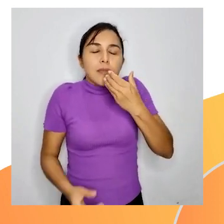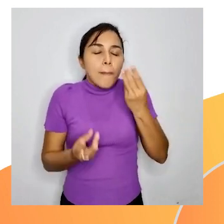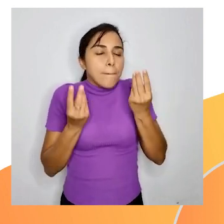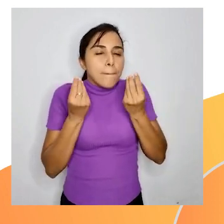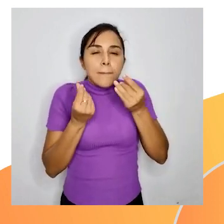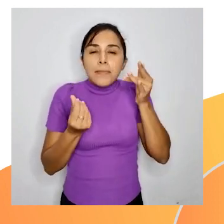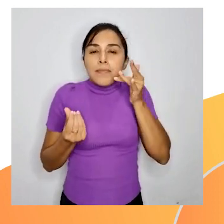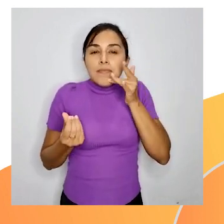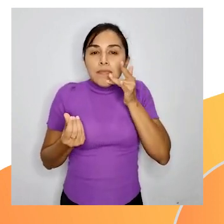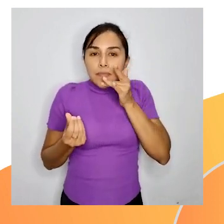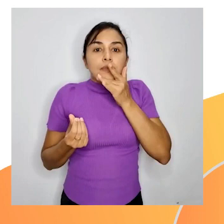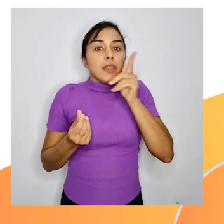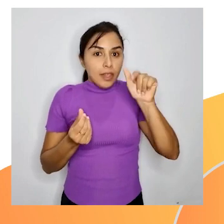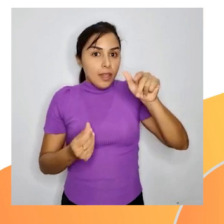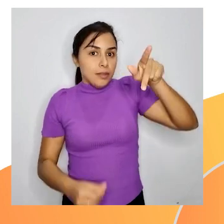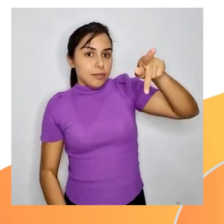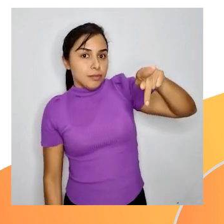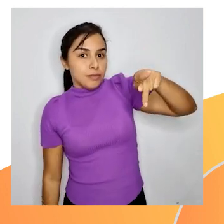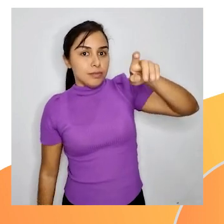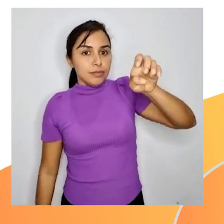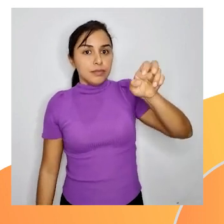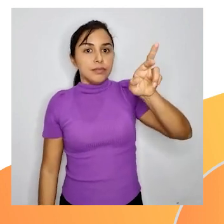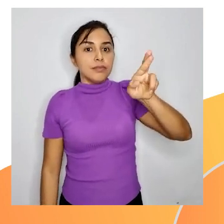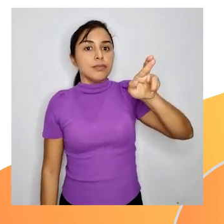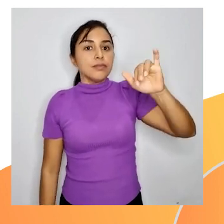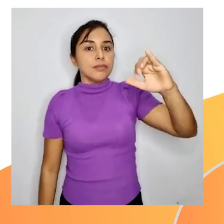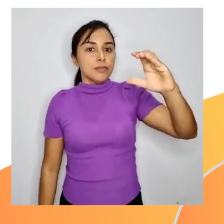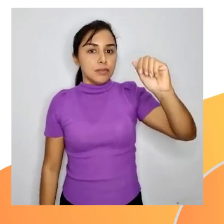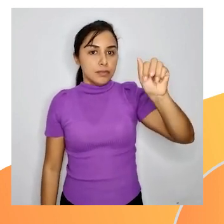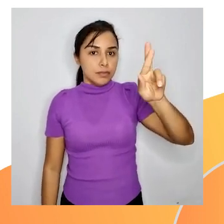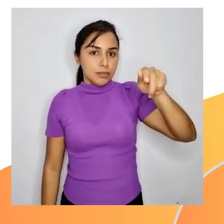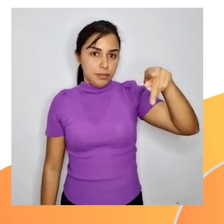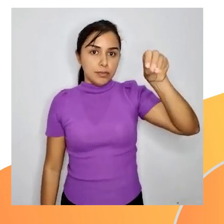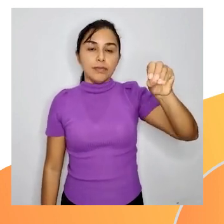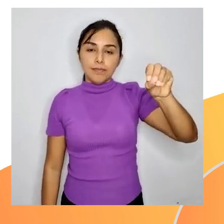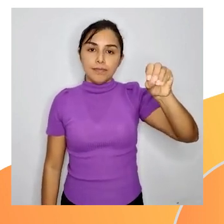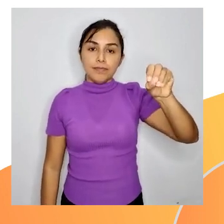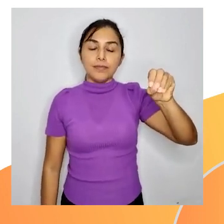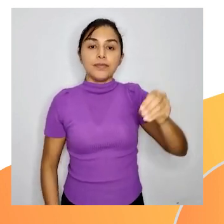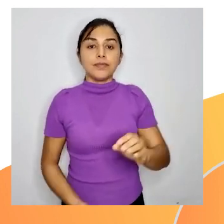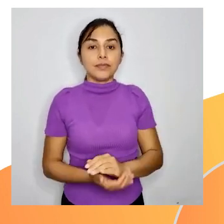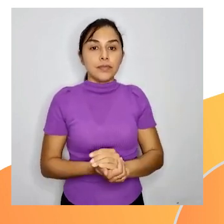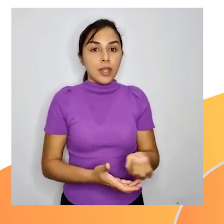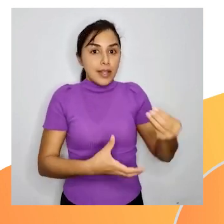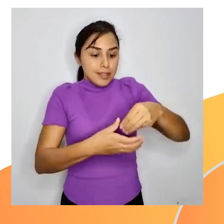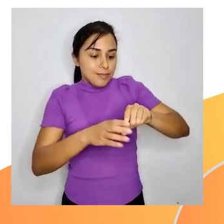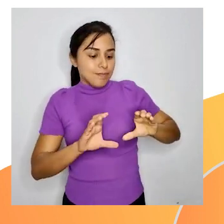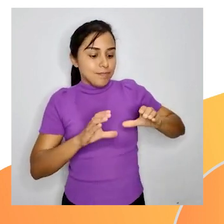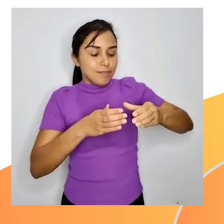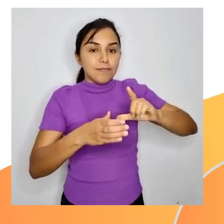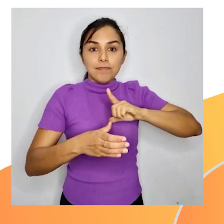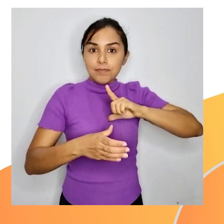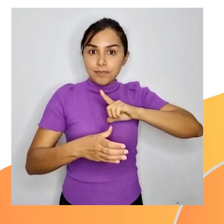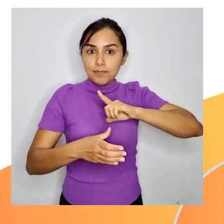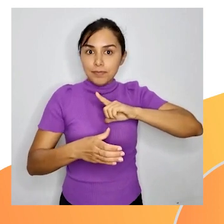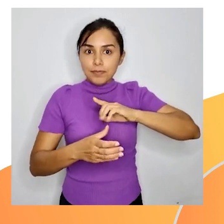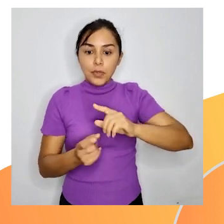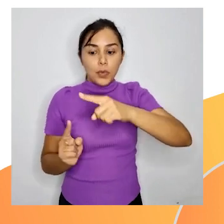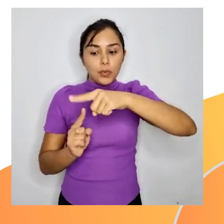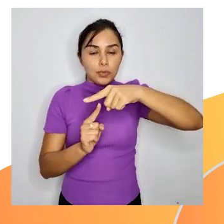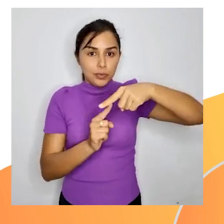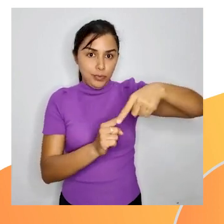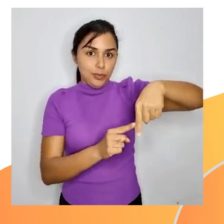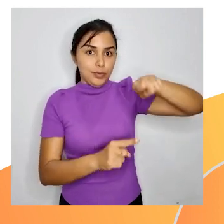sabores irresistíveis, é devido a esse pericarpo que é suculento. Dentro dessa classificação nós temos o tipo